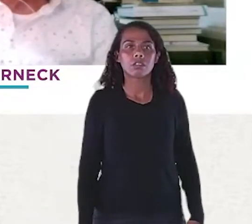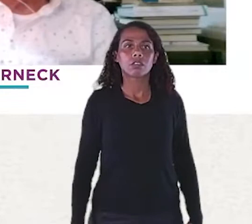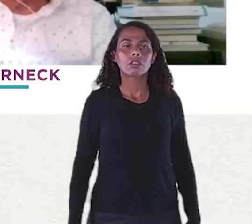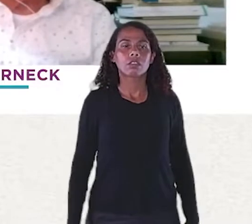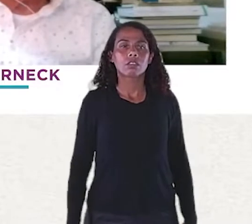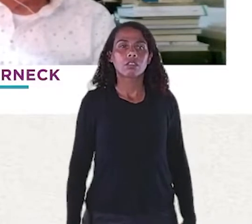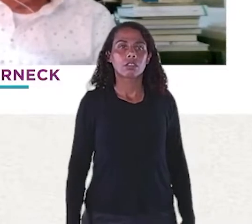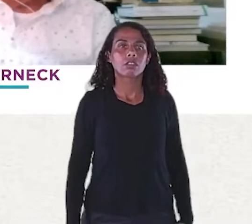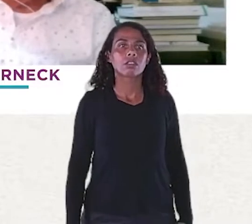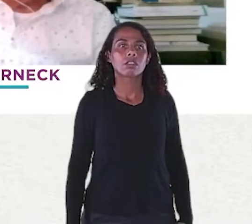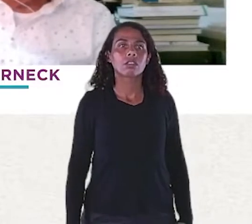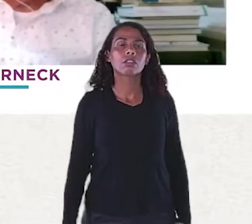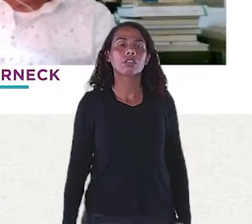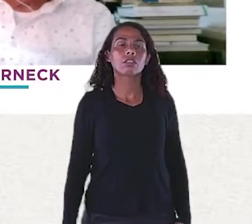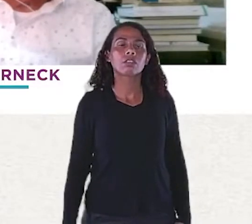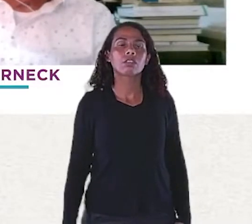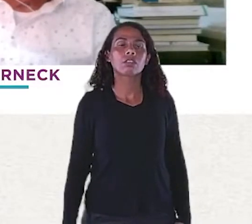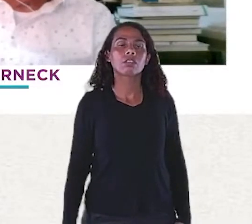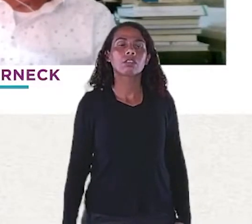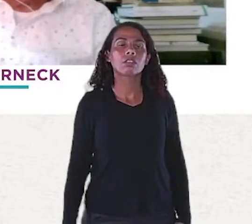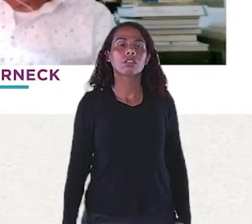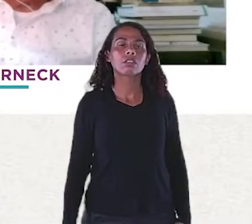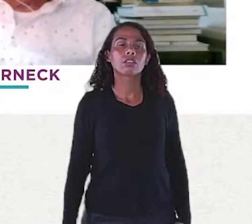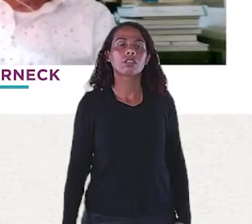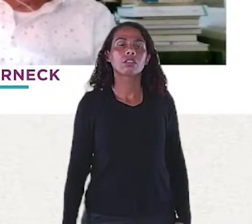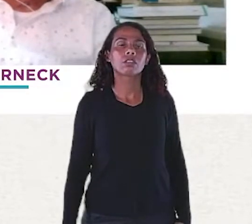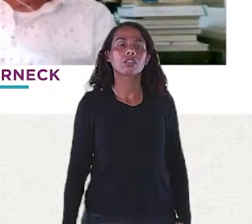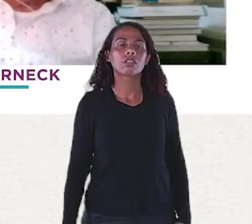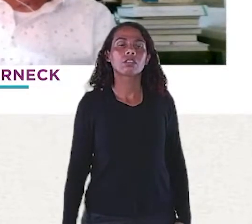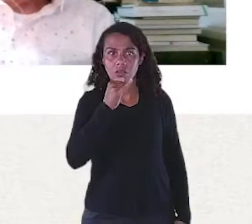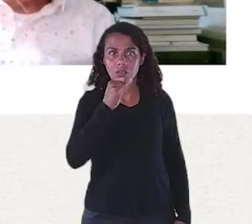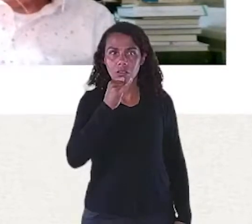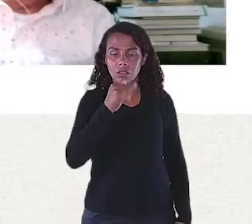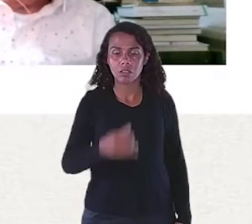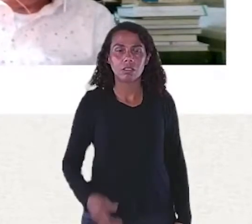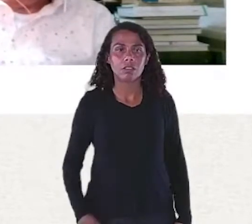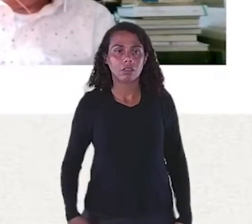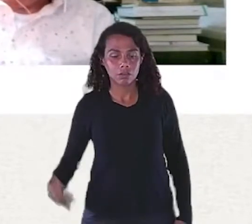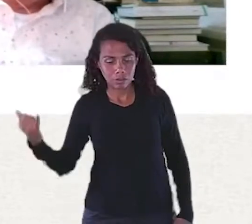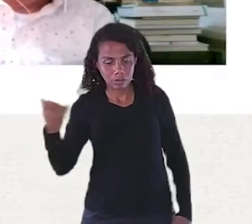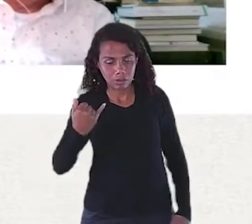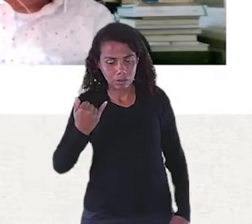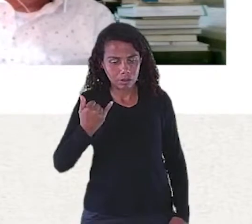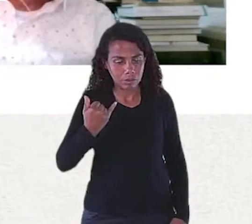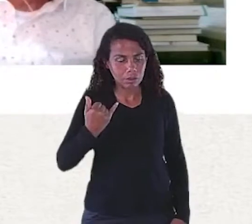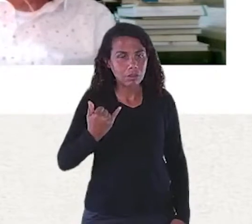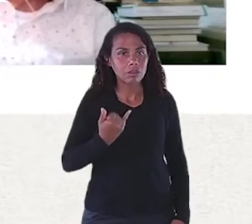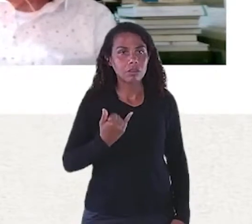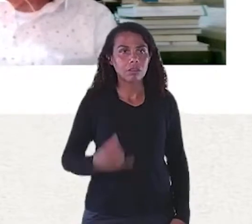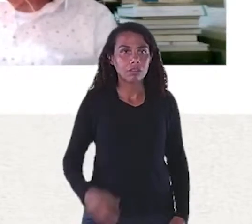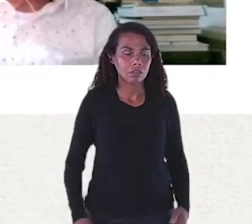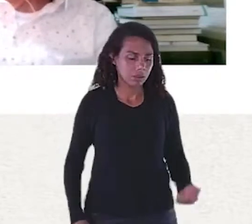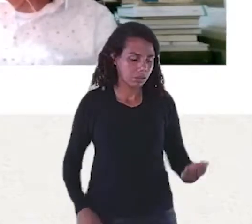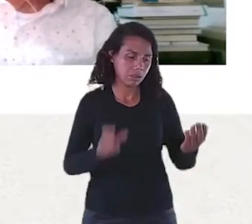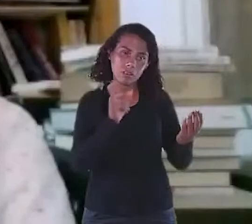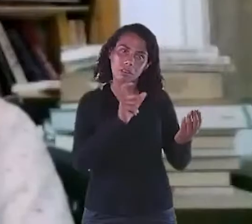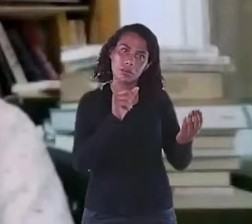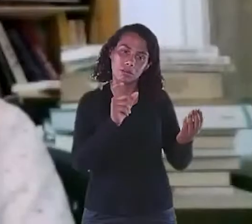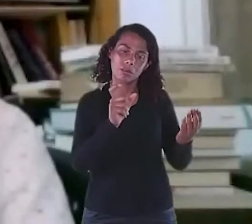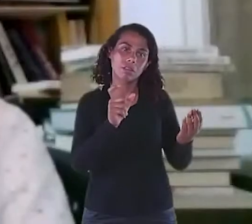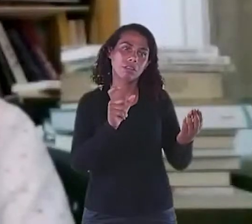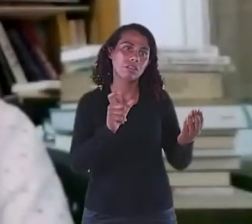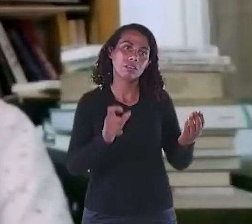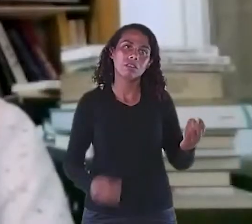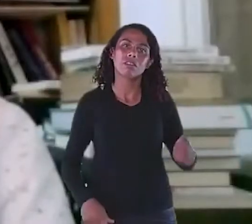mais falante, sabe? Ela dizia assim, tem necessidade? Eu acho que essa